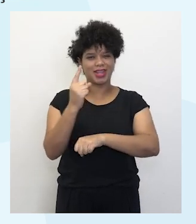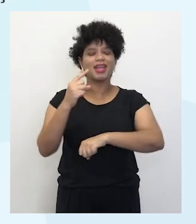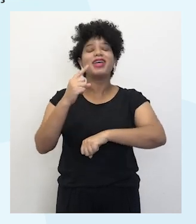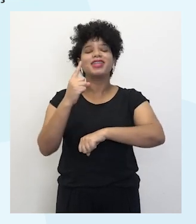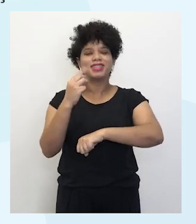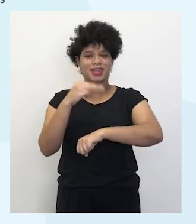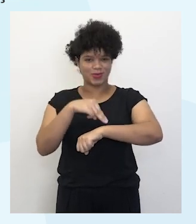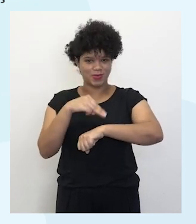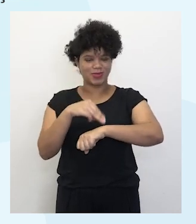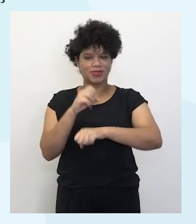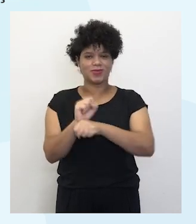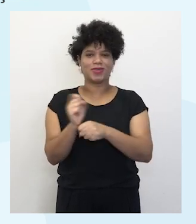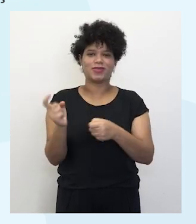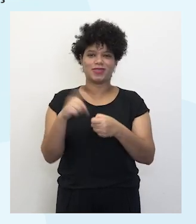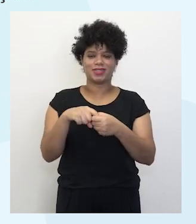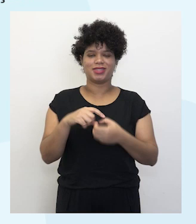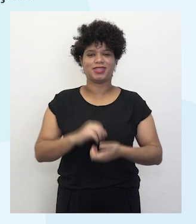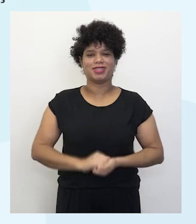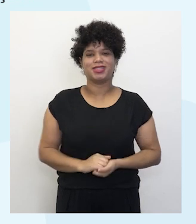já voltamos.